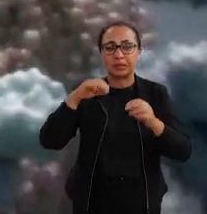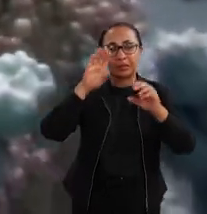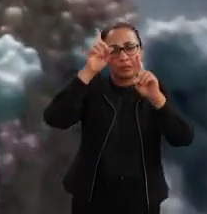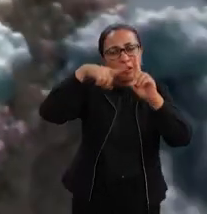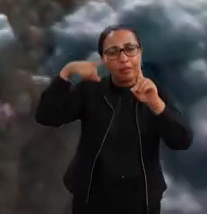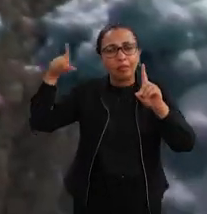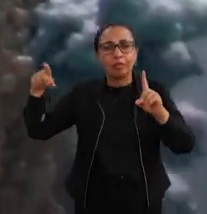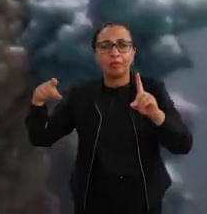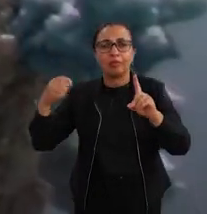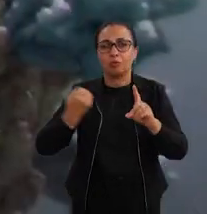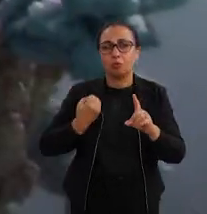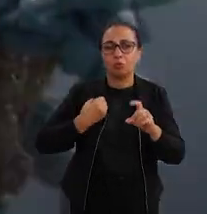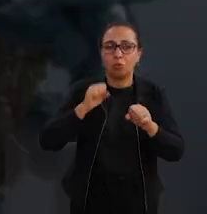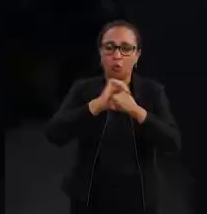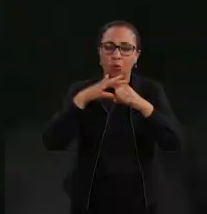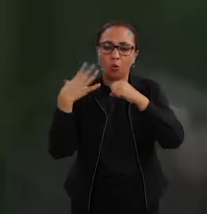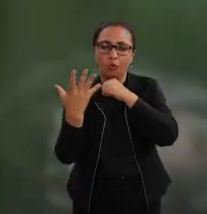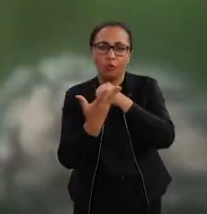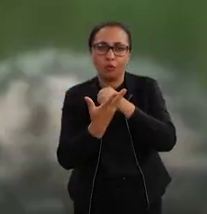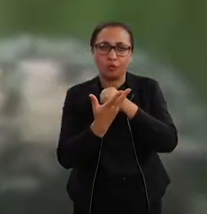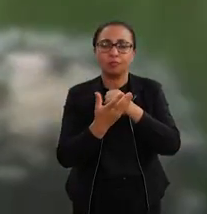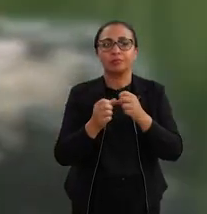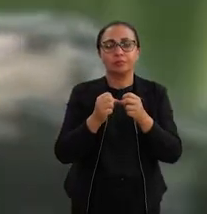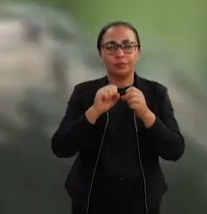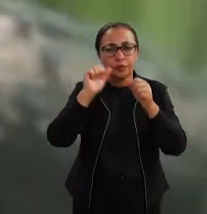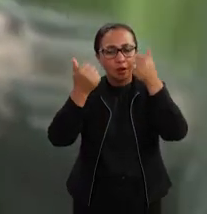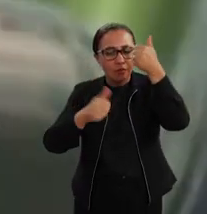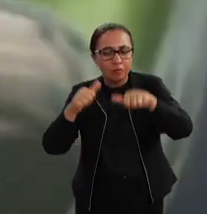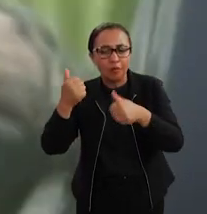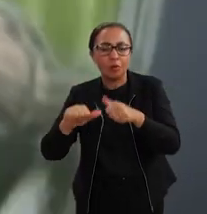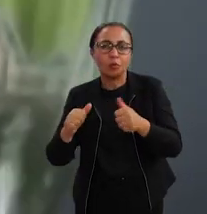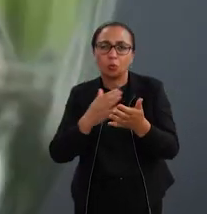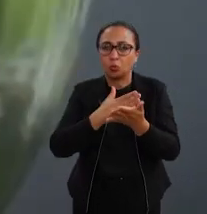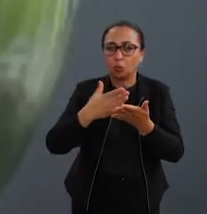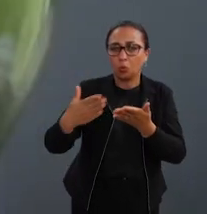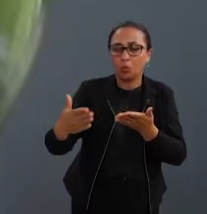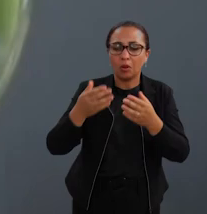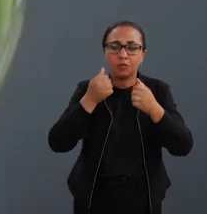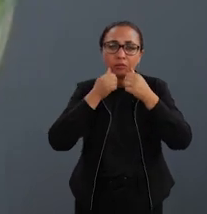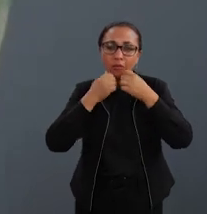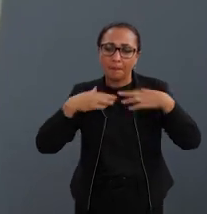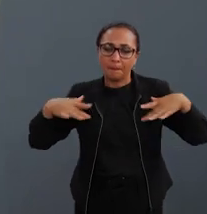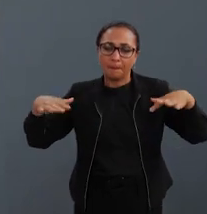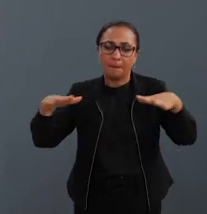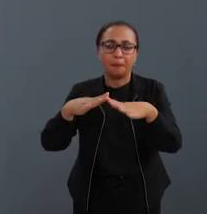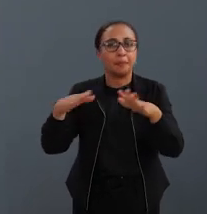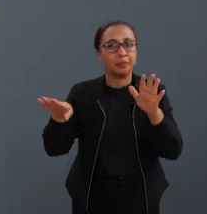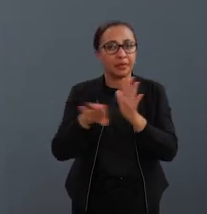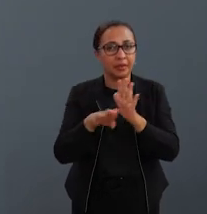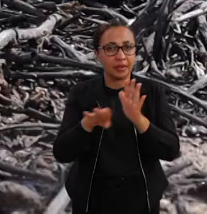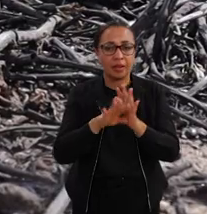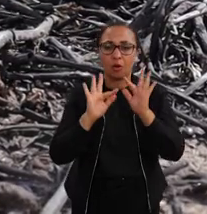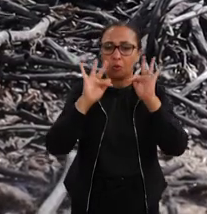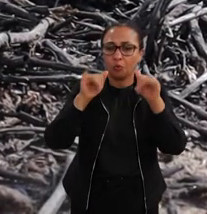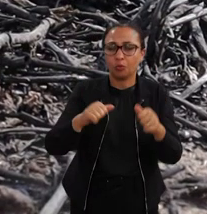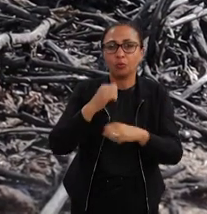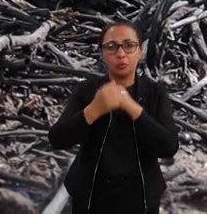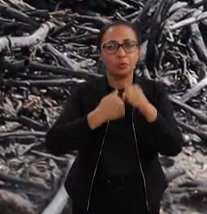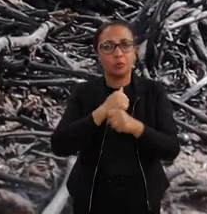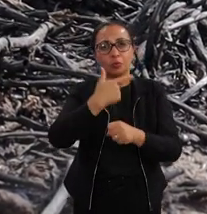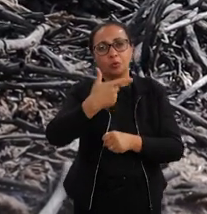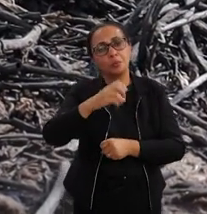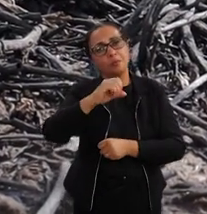do coronavírus. A gente avaliou desde o início da pandemia até o final do